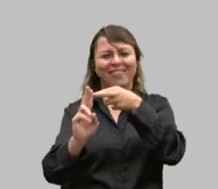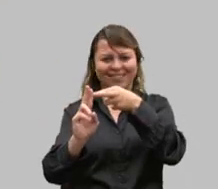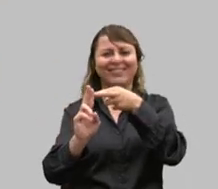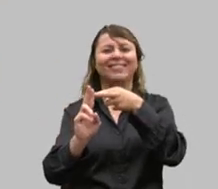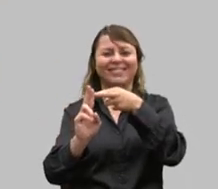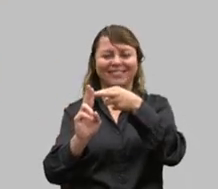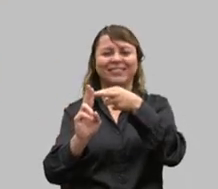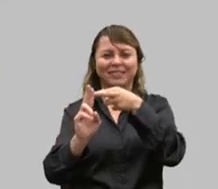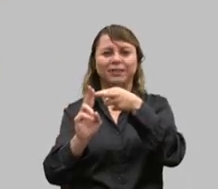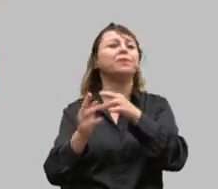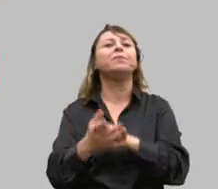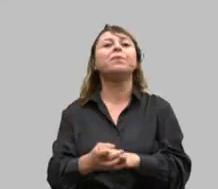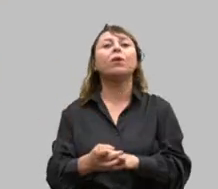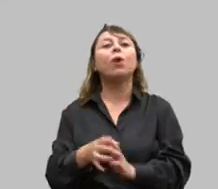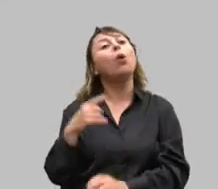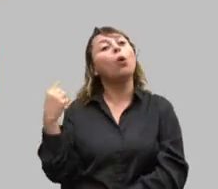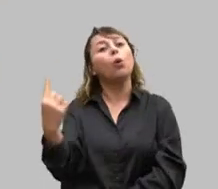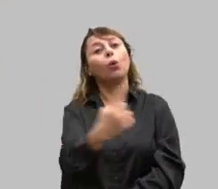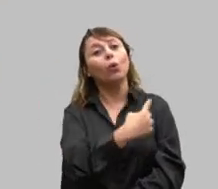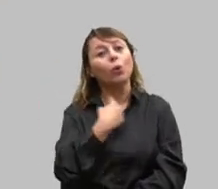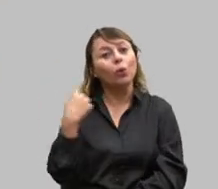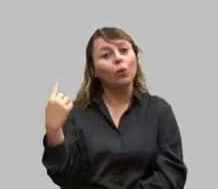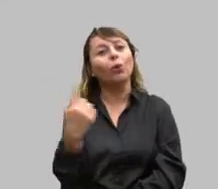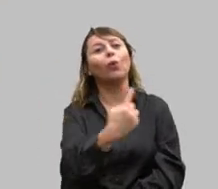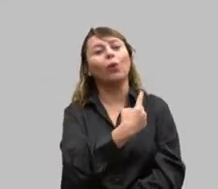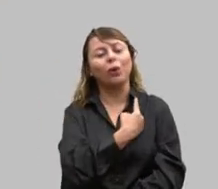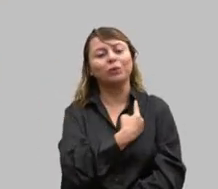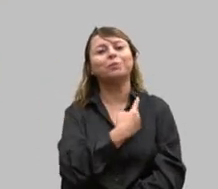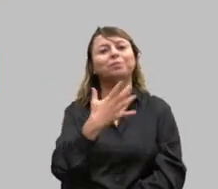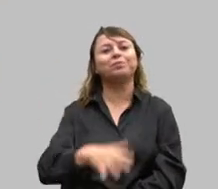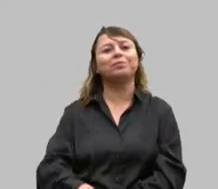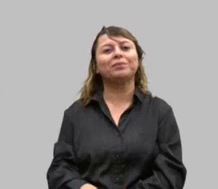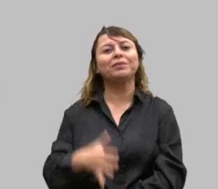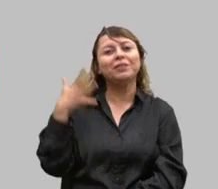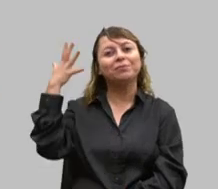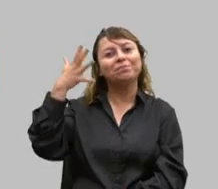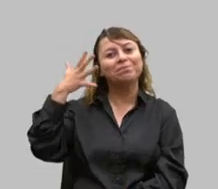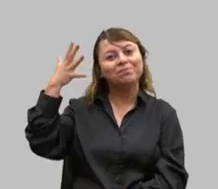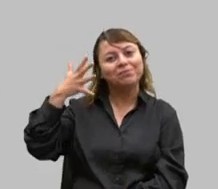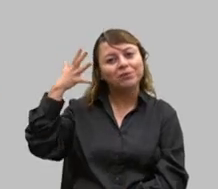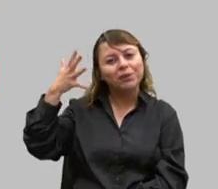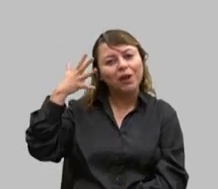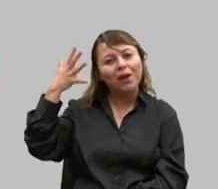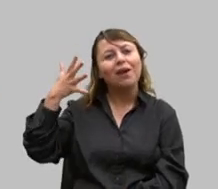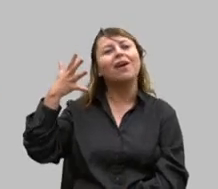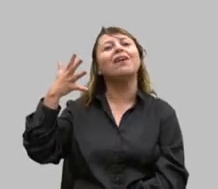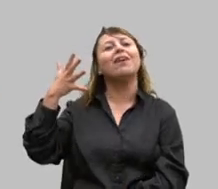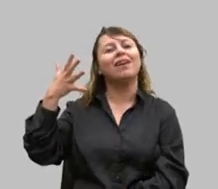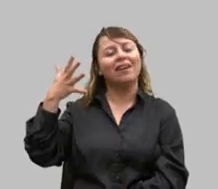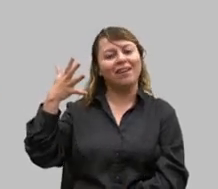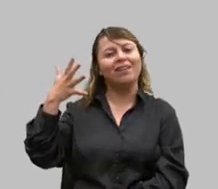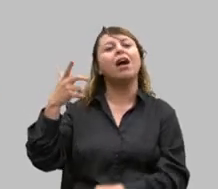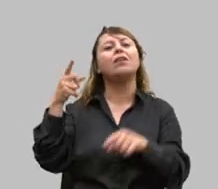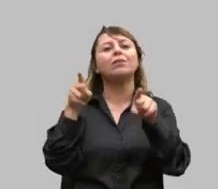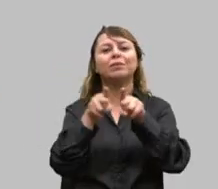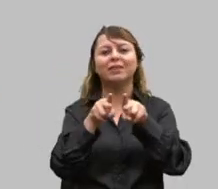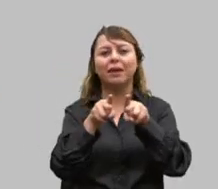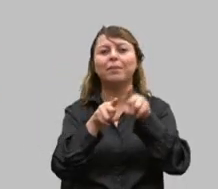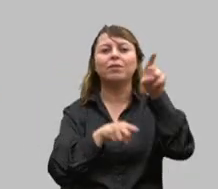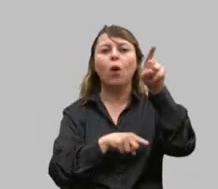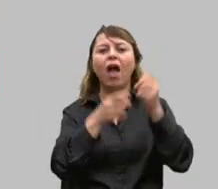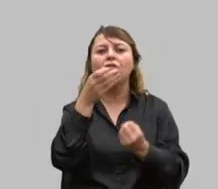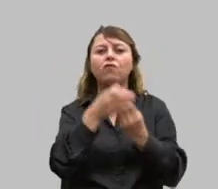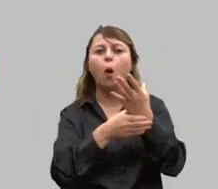o nosso orador aqui que o jovem ele falou que não é para formar políticos